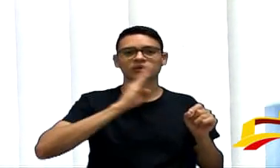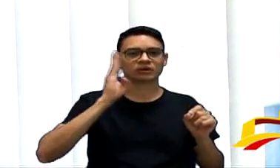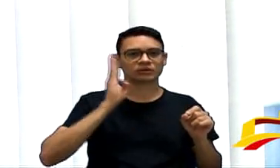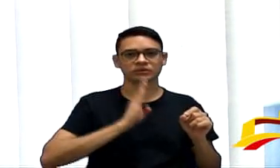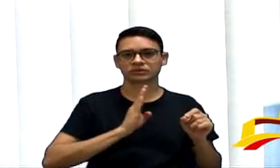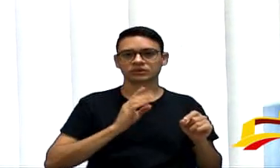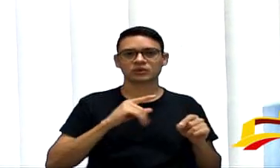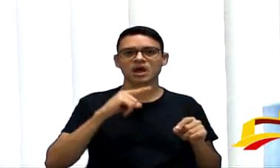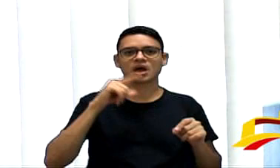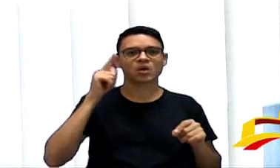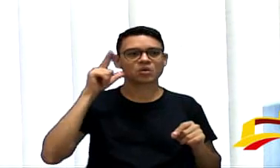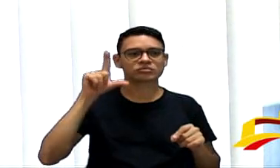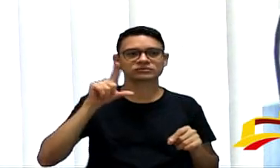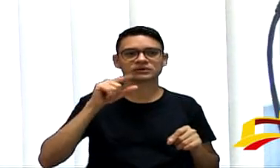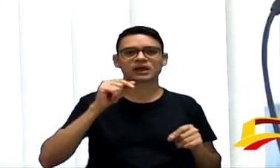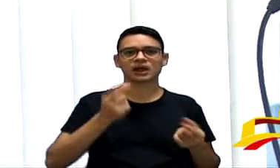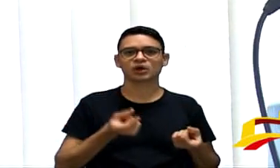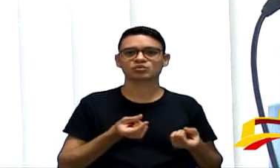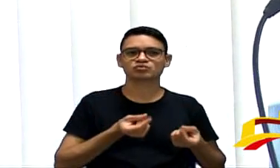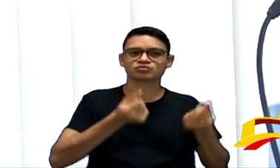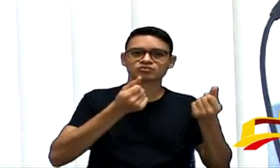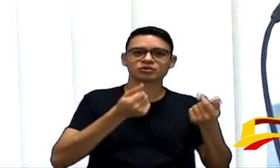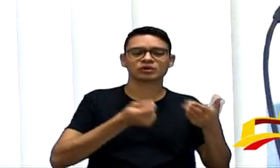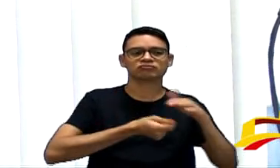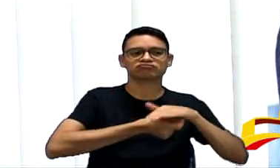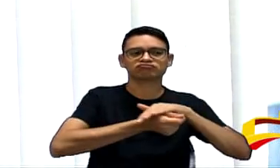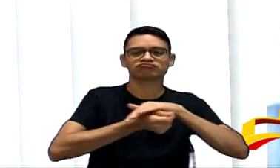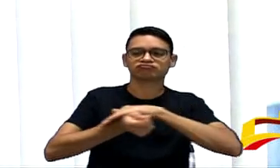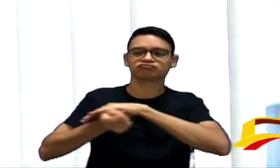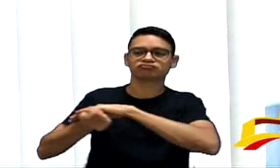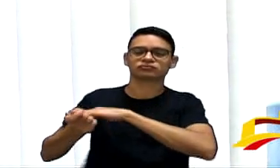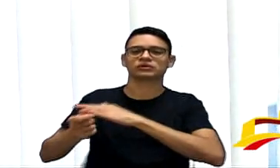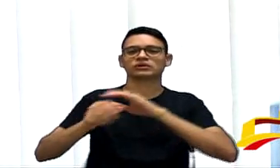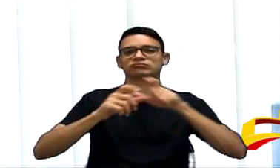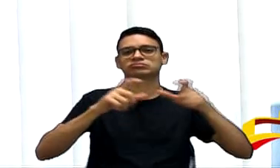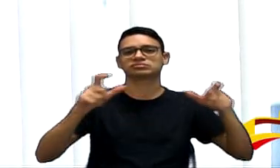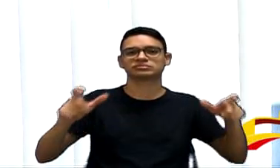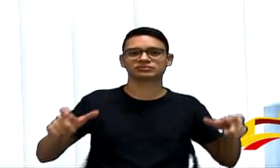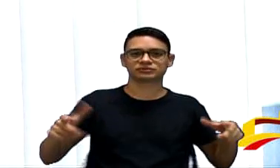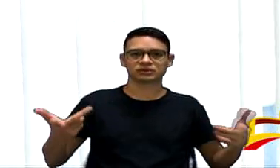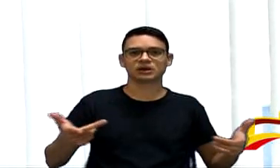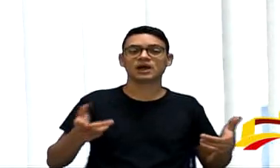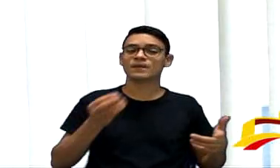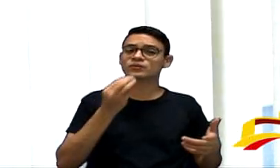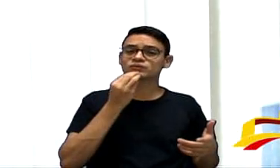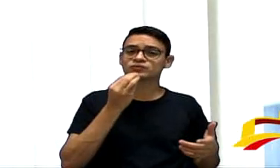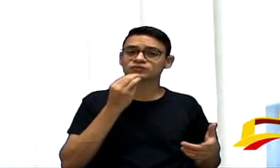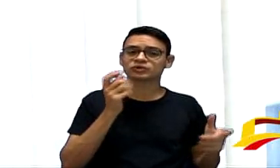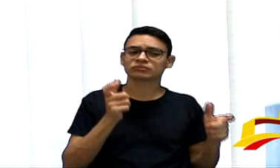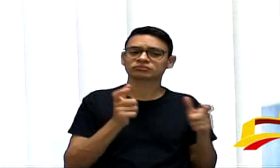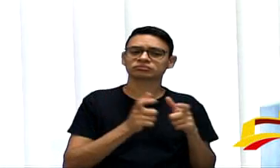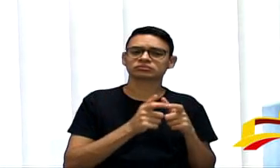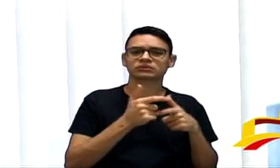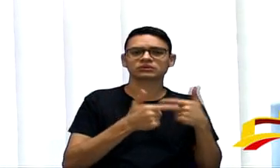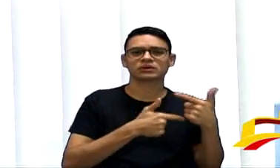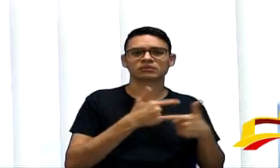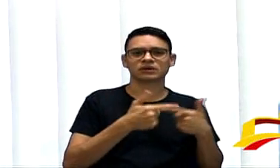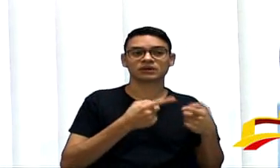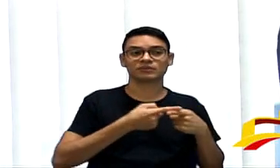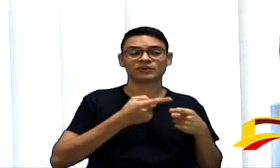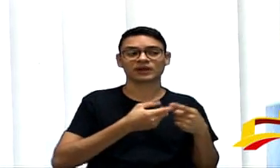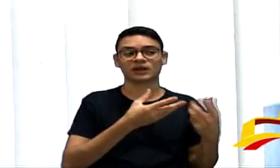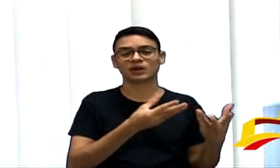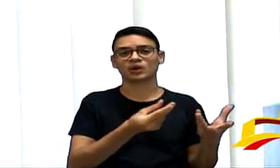mais-valia arrecadada, os trabalhadores poderiam trabalhar bem menos, porque há uma superprodução, há um exército de trabalhadores que precisam